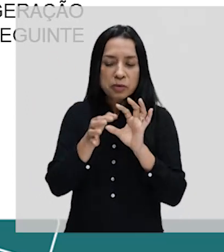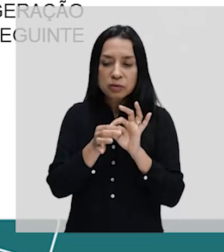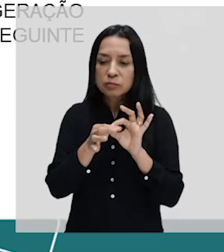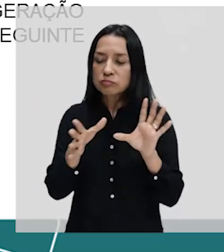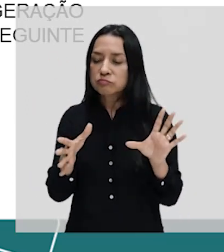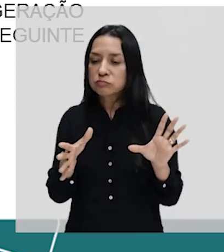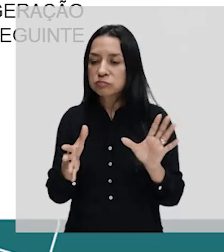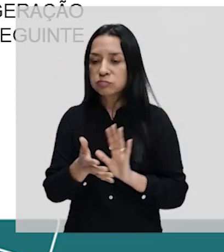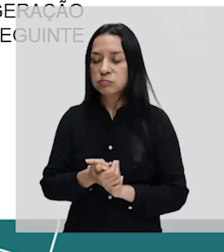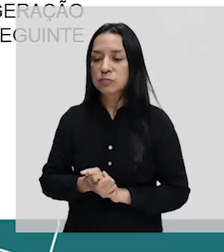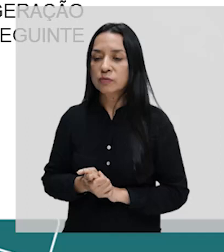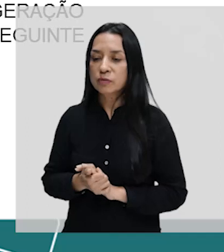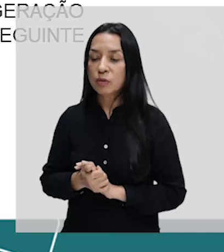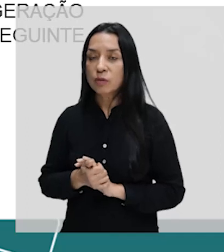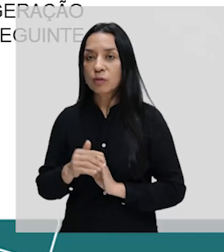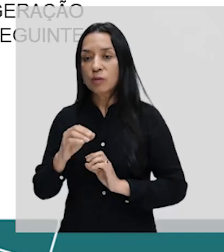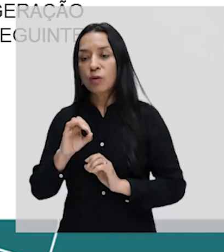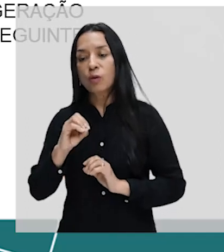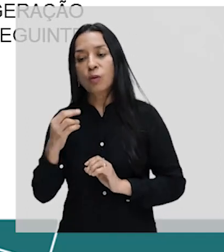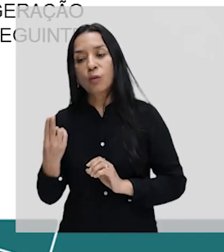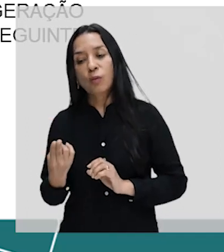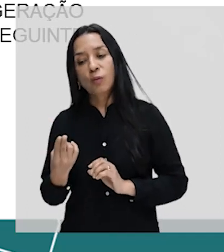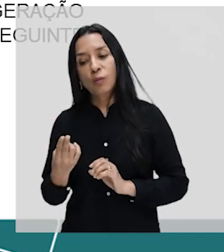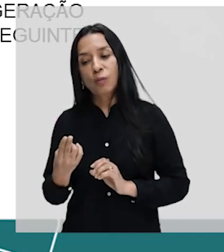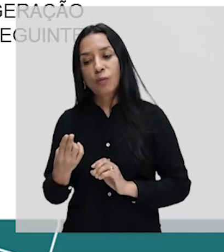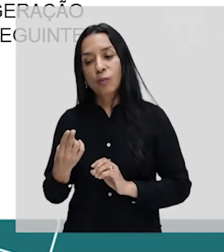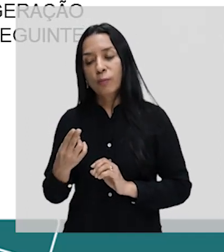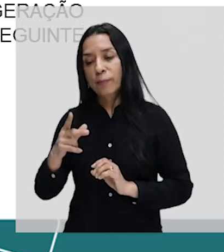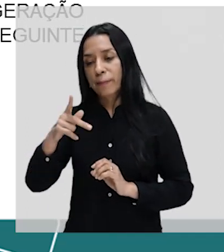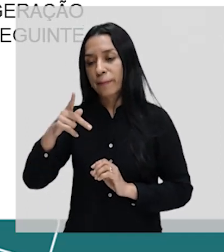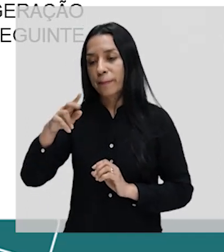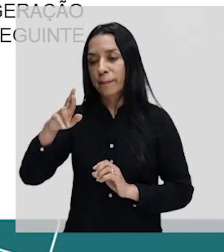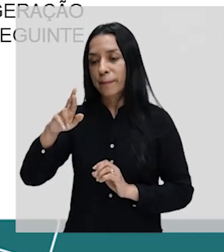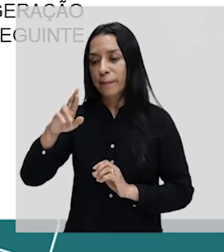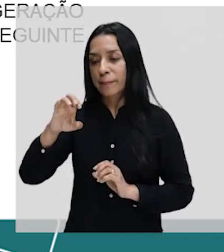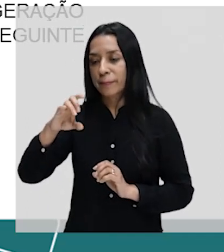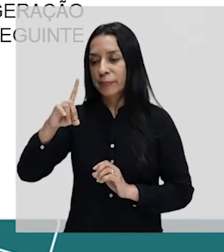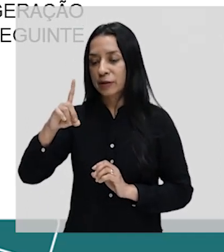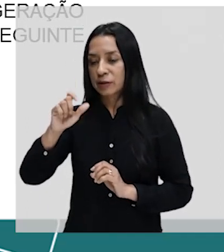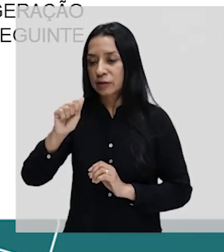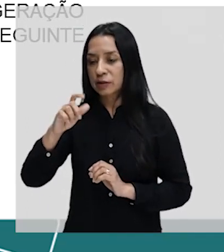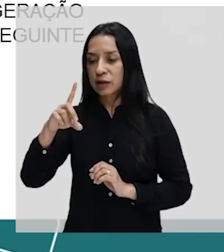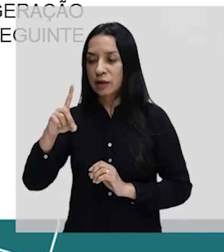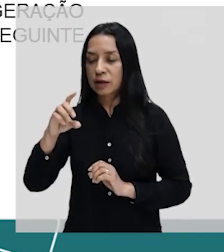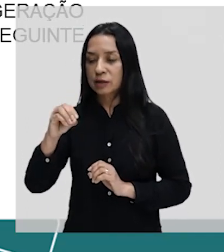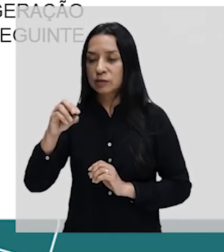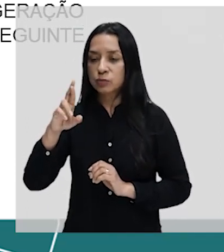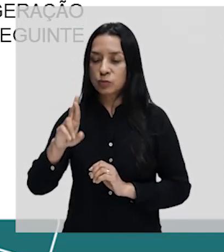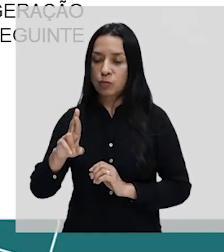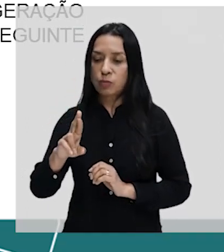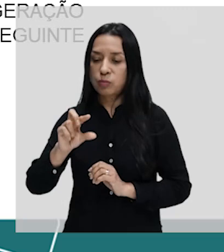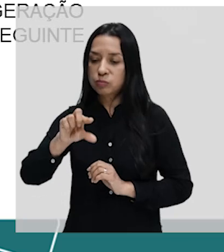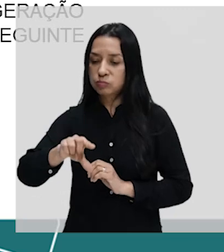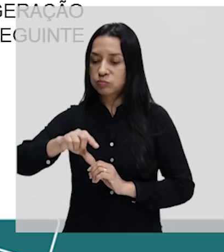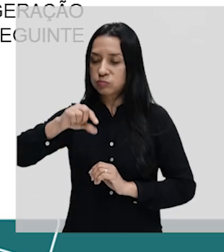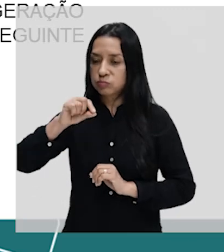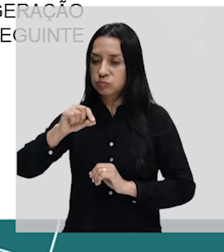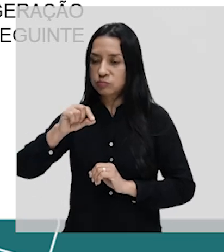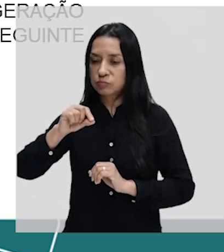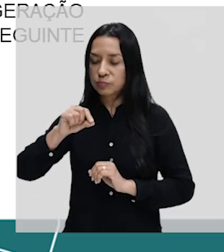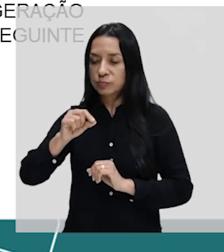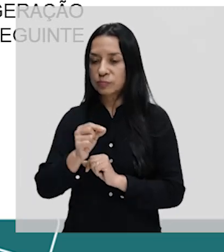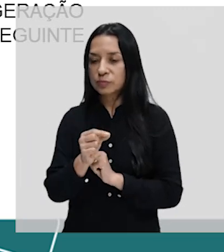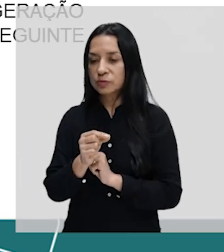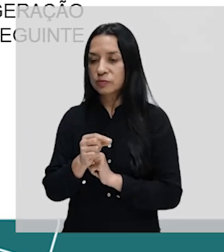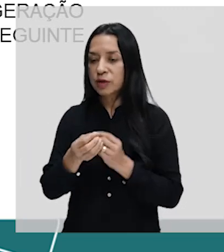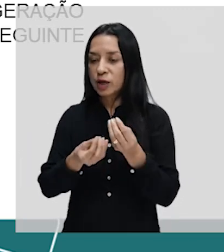até mesmo algum predador. Então, esse agente seletivo que ocorre na natureza, ele é como se fosse uma peneira, como se